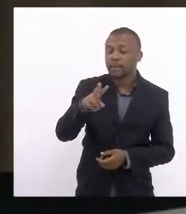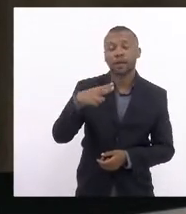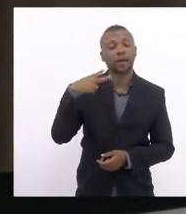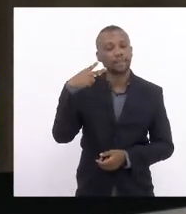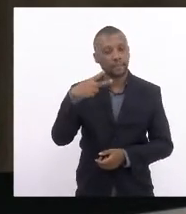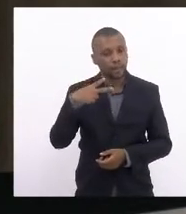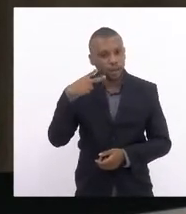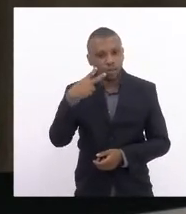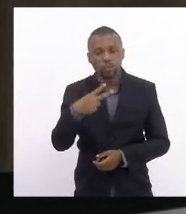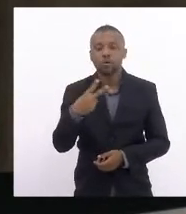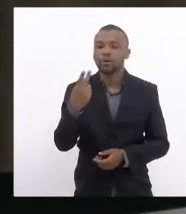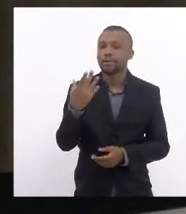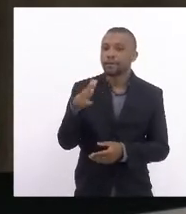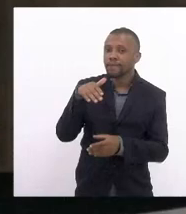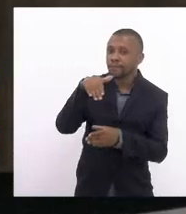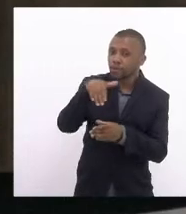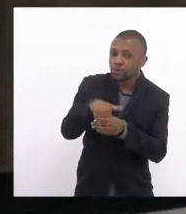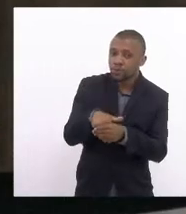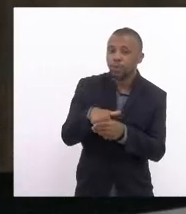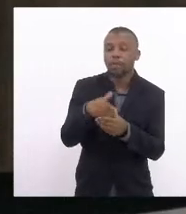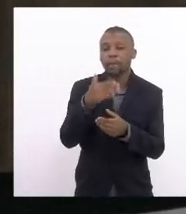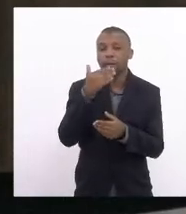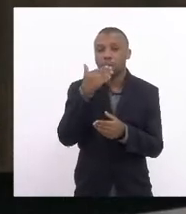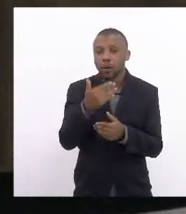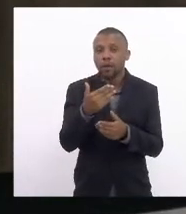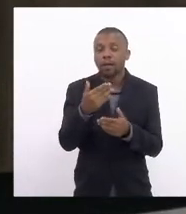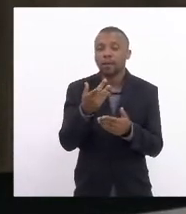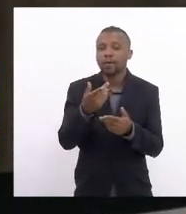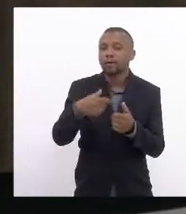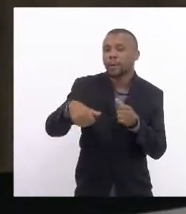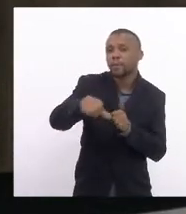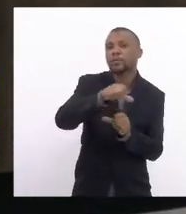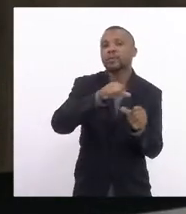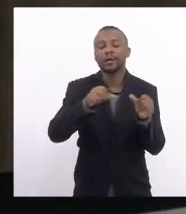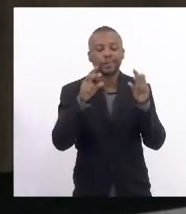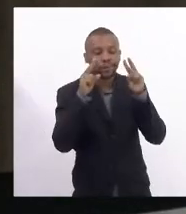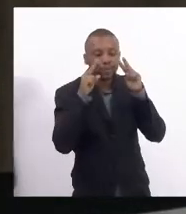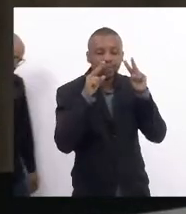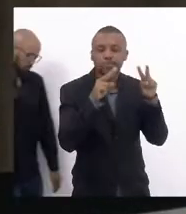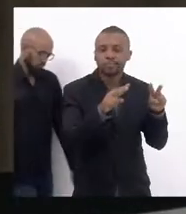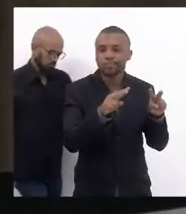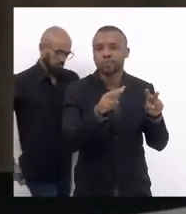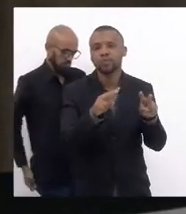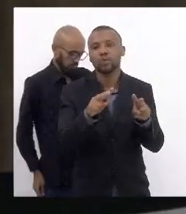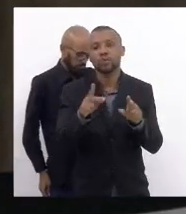e votou pelo destombamento do Clube Tamoio.